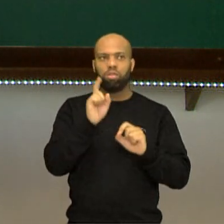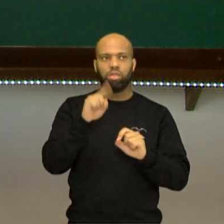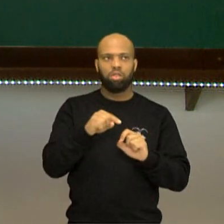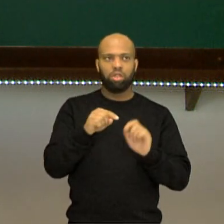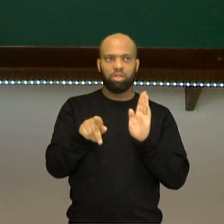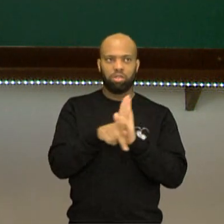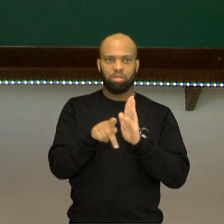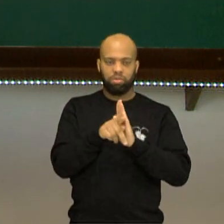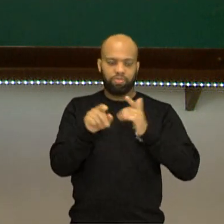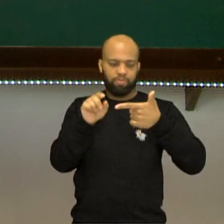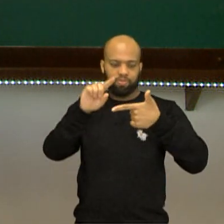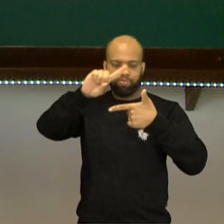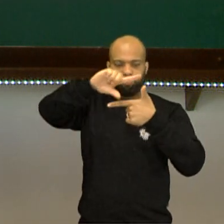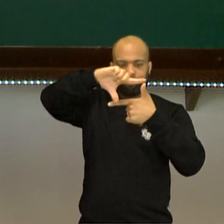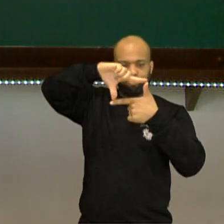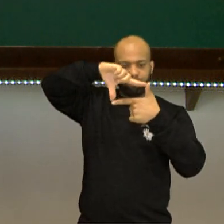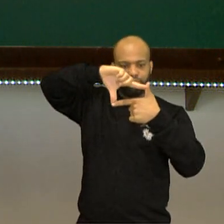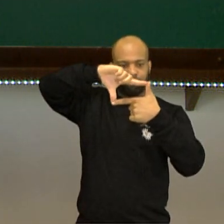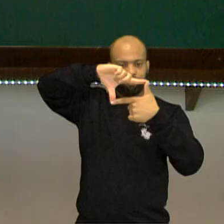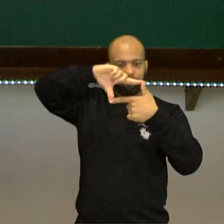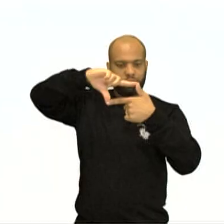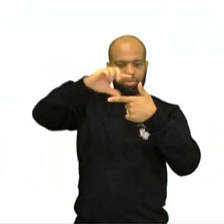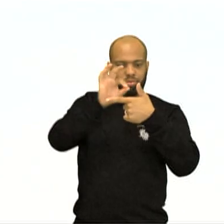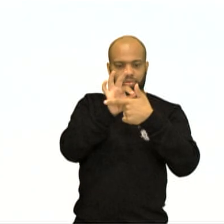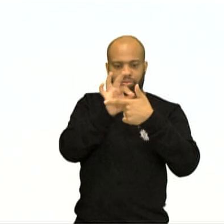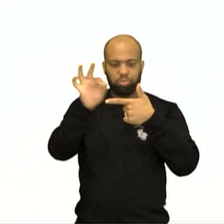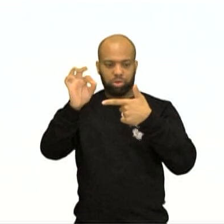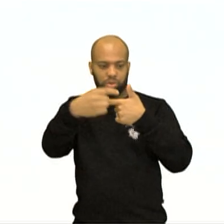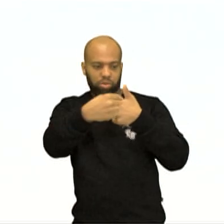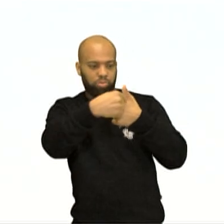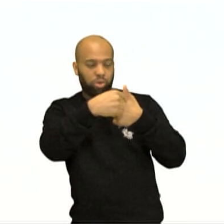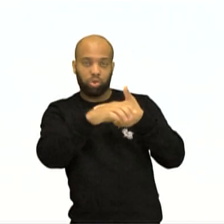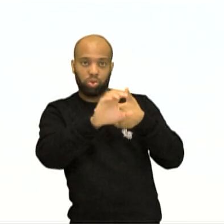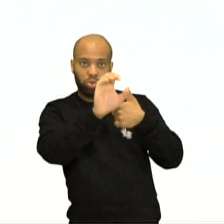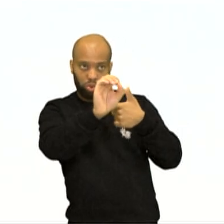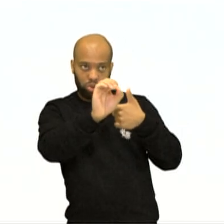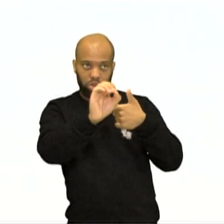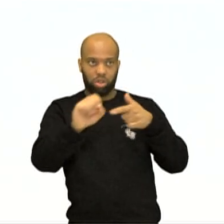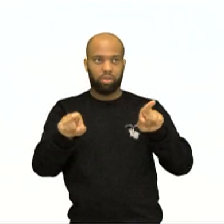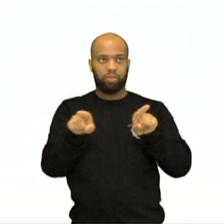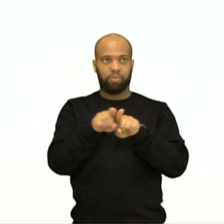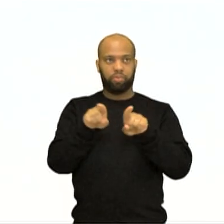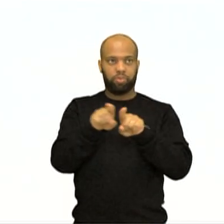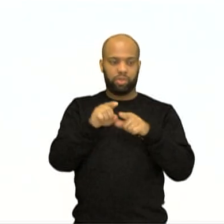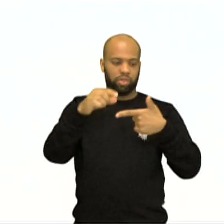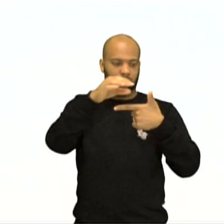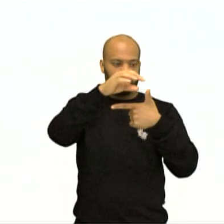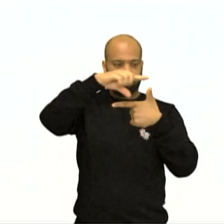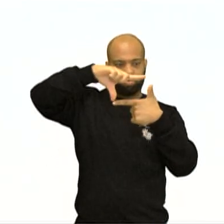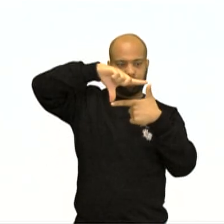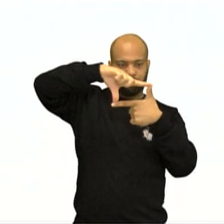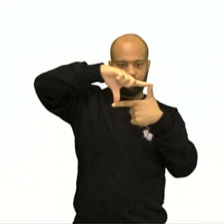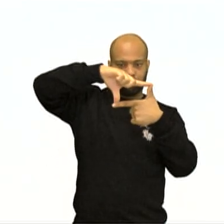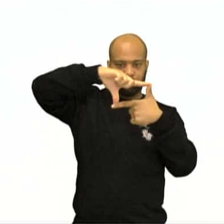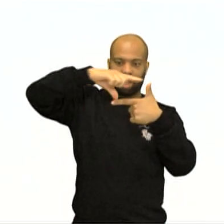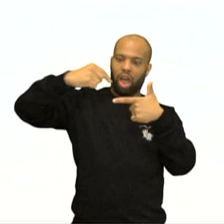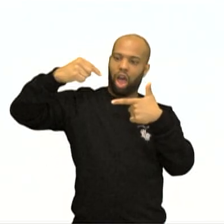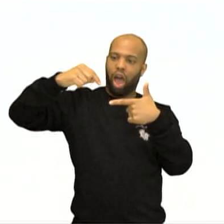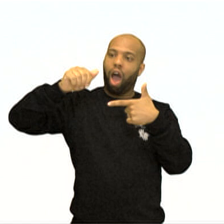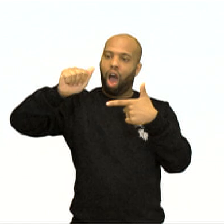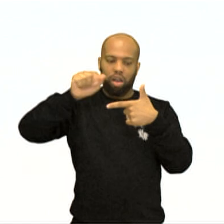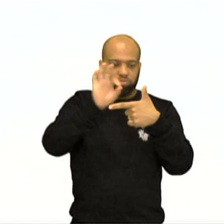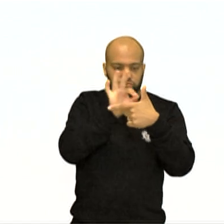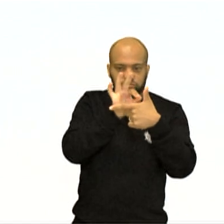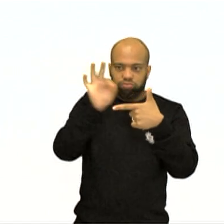do paralelogramo, formado com a origem do ponto O e a extremidade do ponto A. Certo? Então, vai ser essa